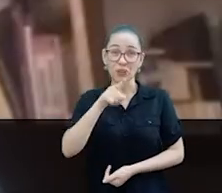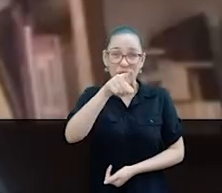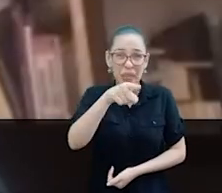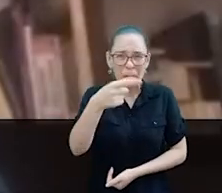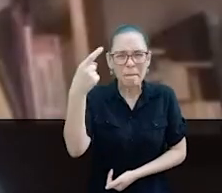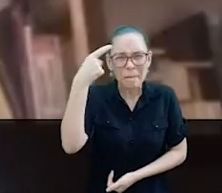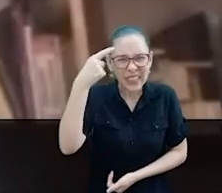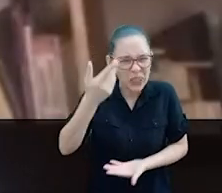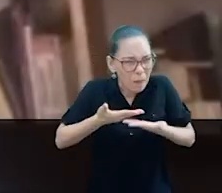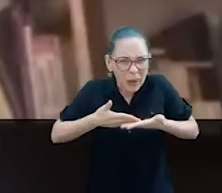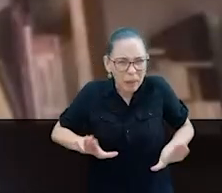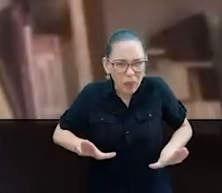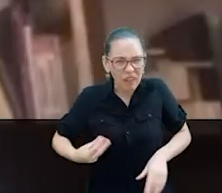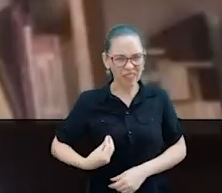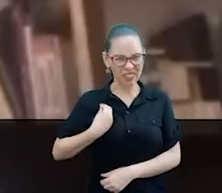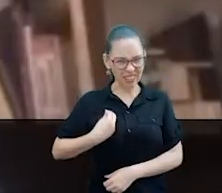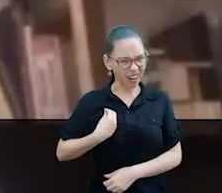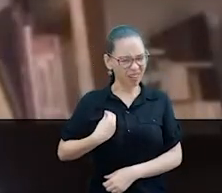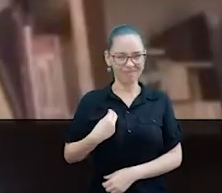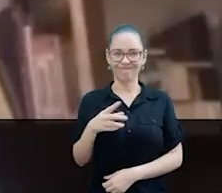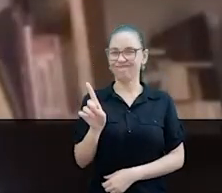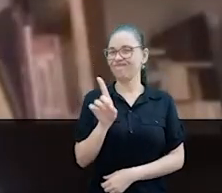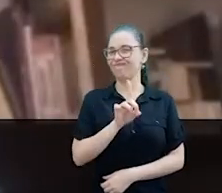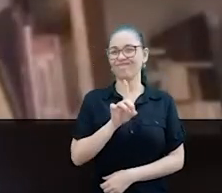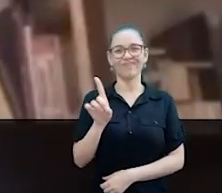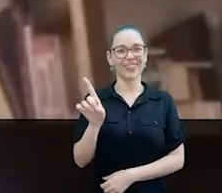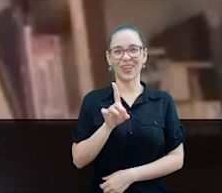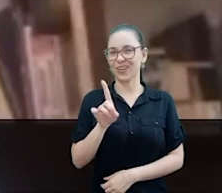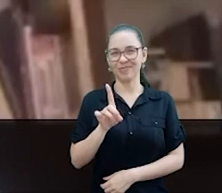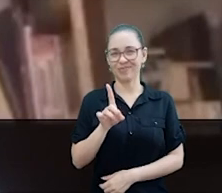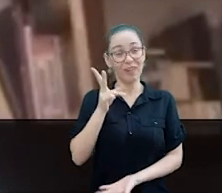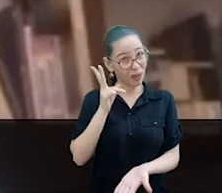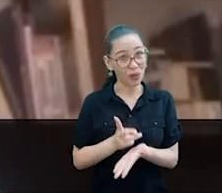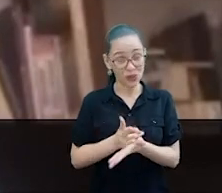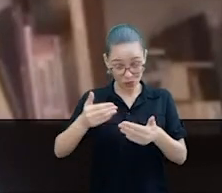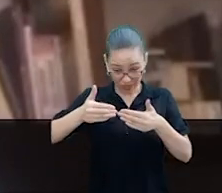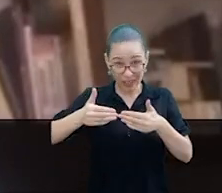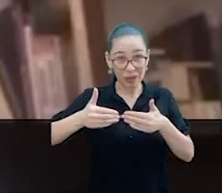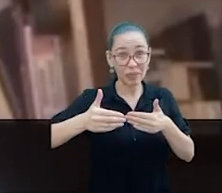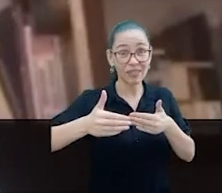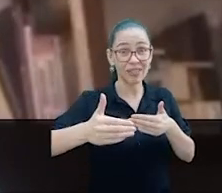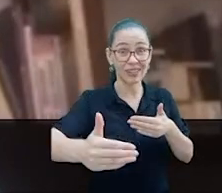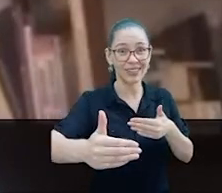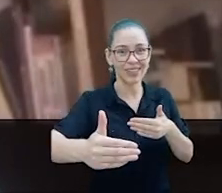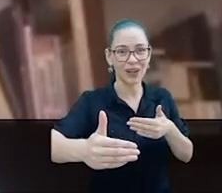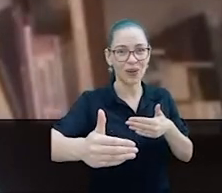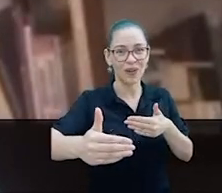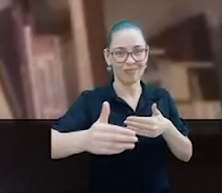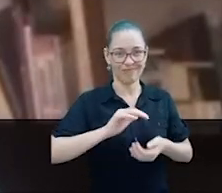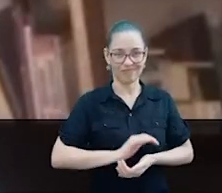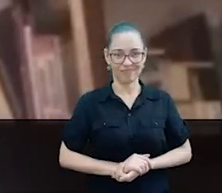Se você achar que eu estou derrotado, saiba que ainda estão rolando os